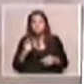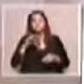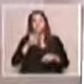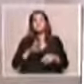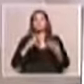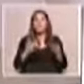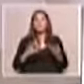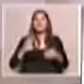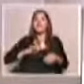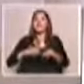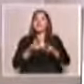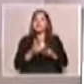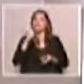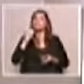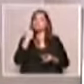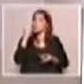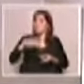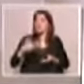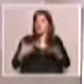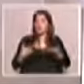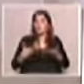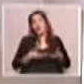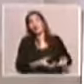na cozinha. Quanto é que leva para a sala? Todo.